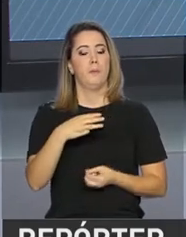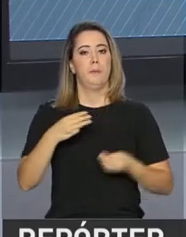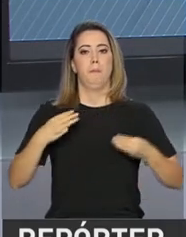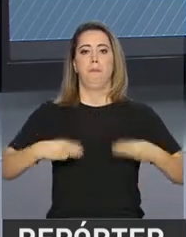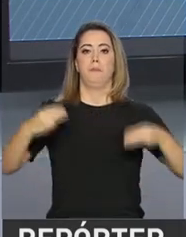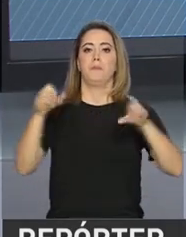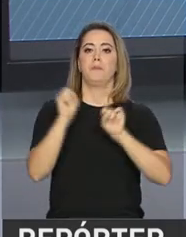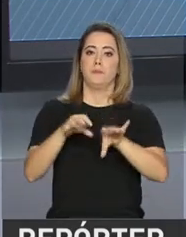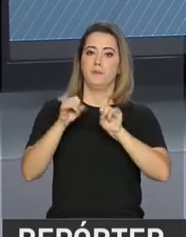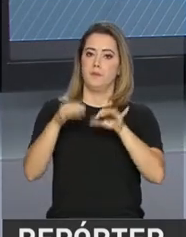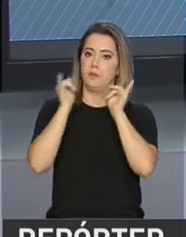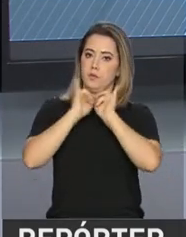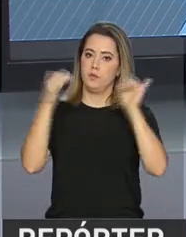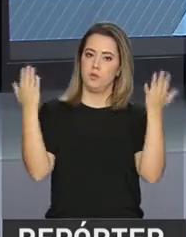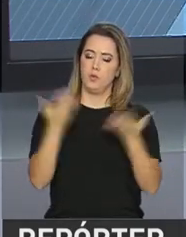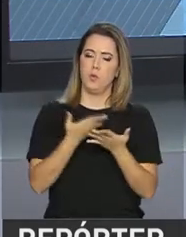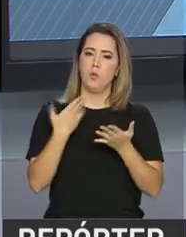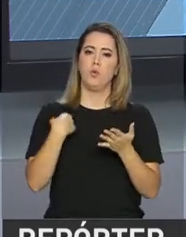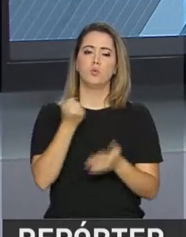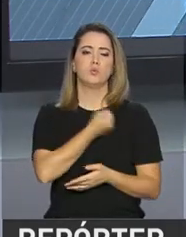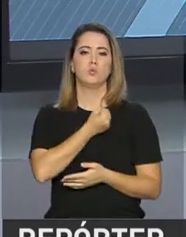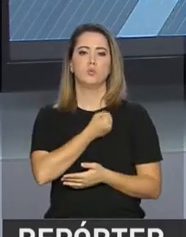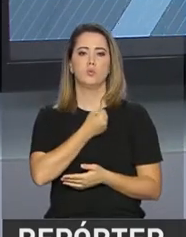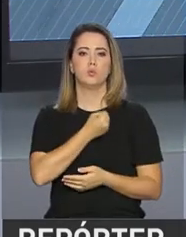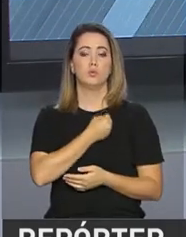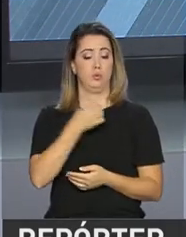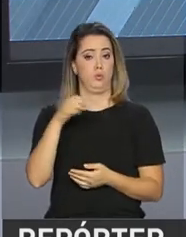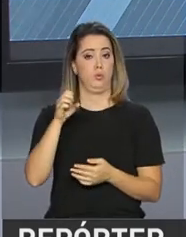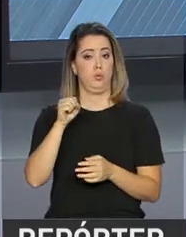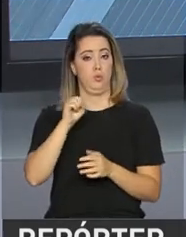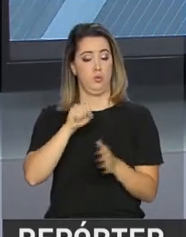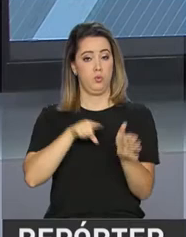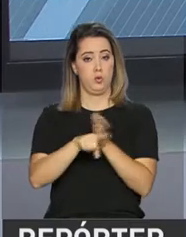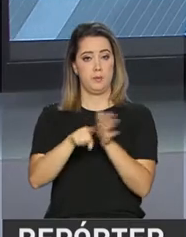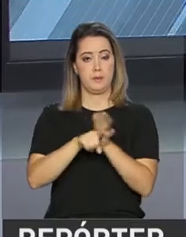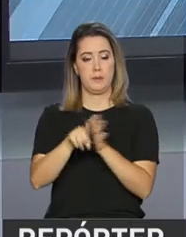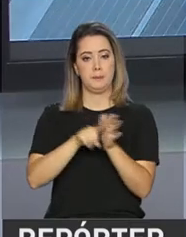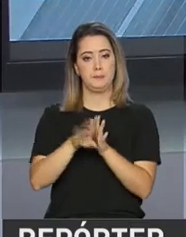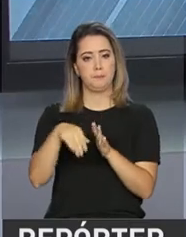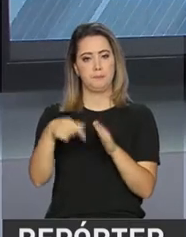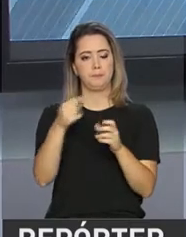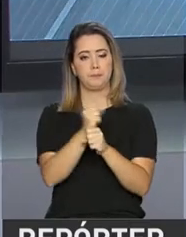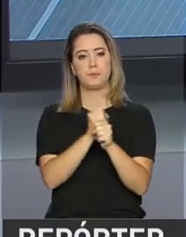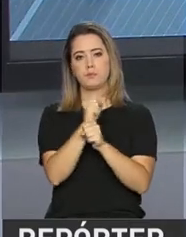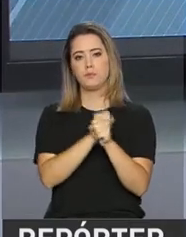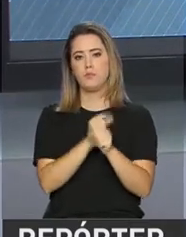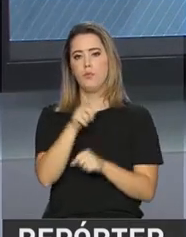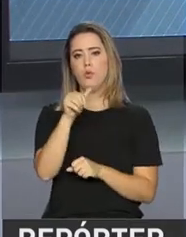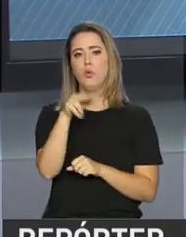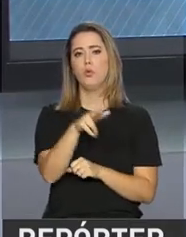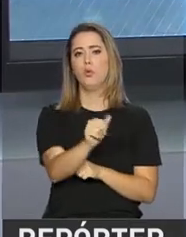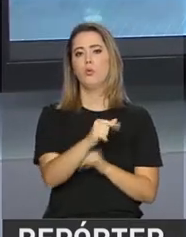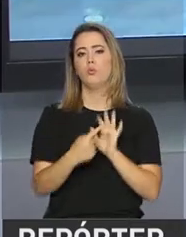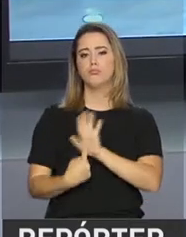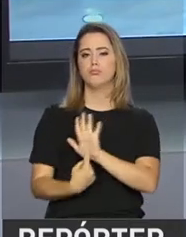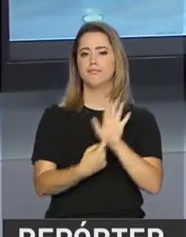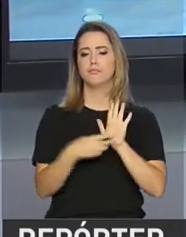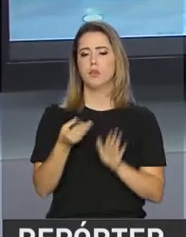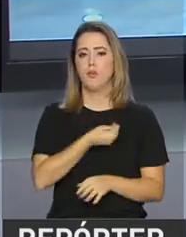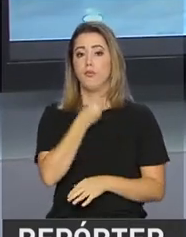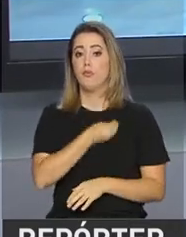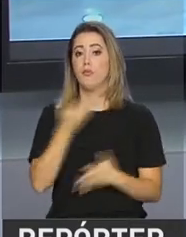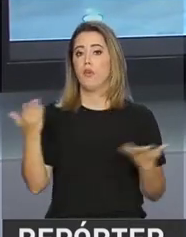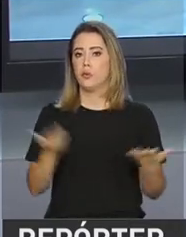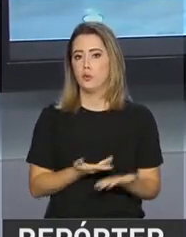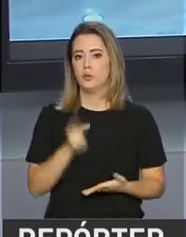preliminares do censo escolar de 2017 nós vamos conversar com o repórter luana cara que está no palácio do planalto e tem as